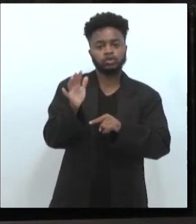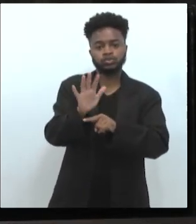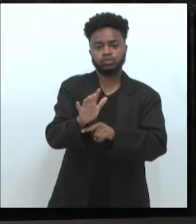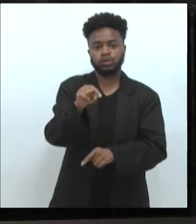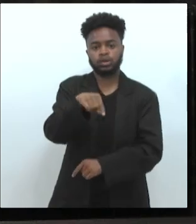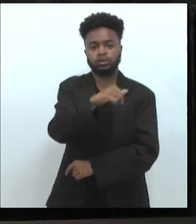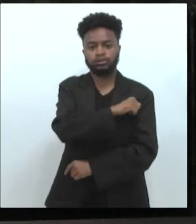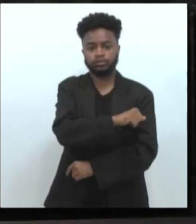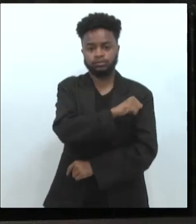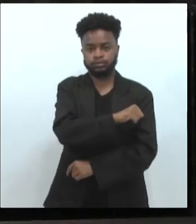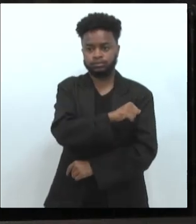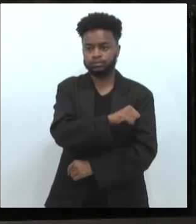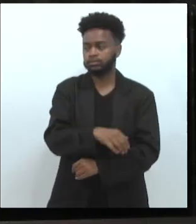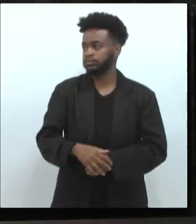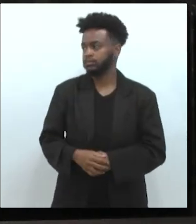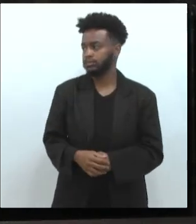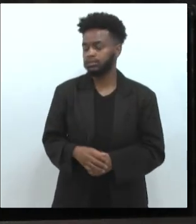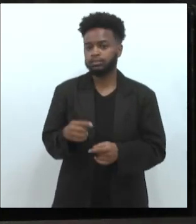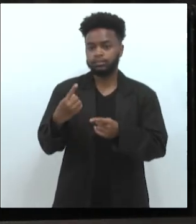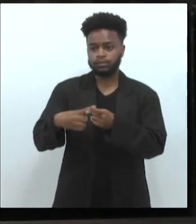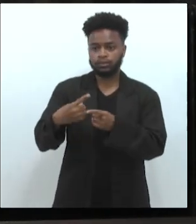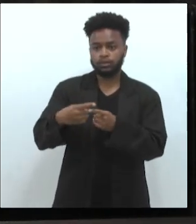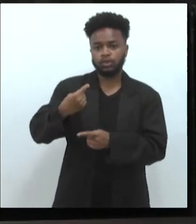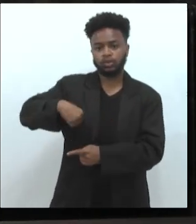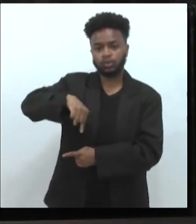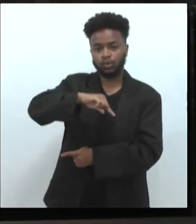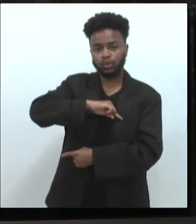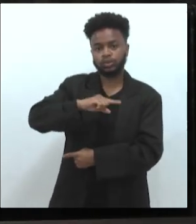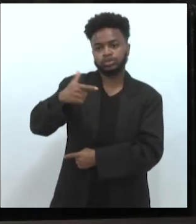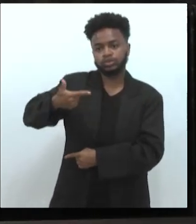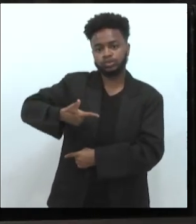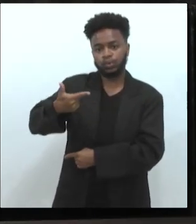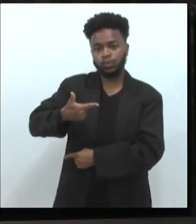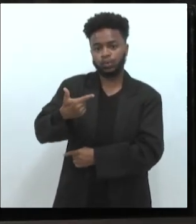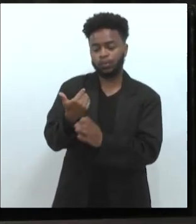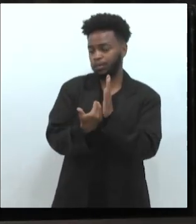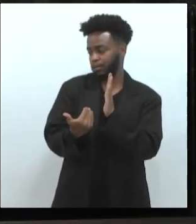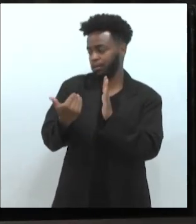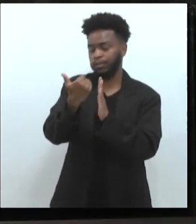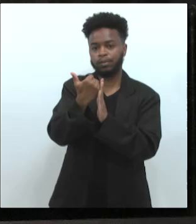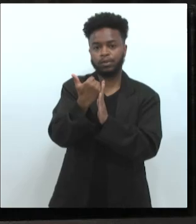Rio de Janeiro, porque nós somos o segundo maior